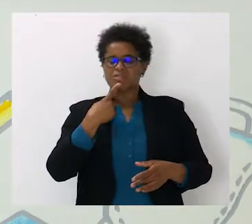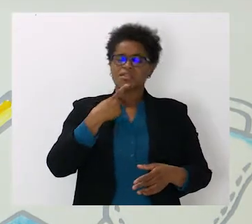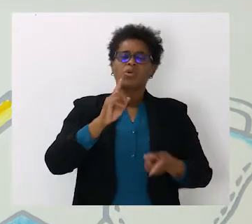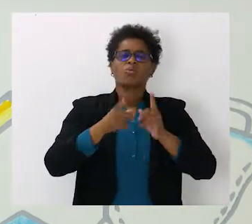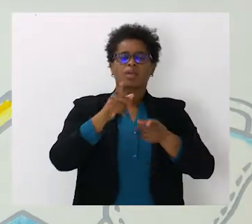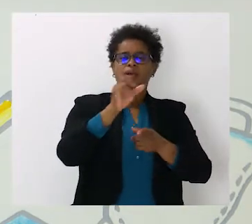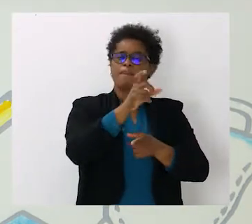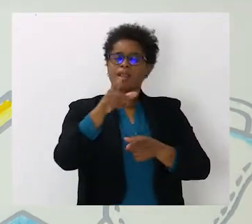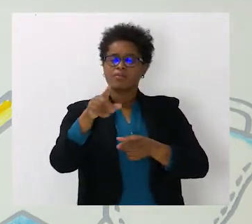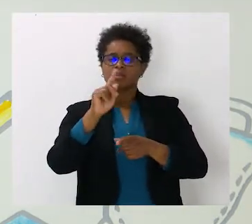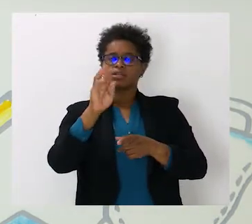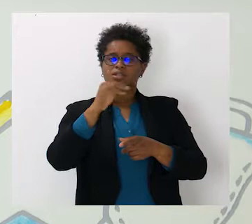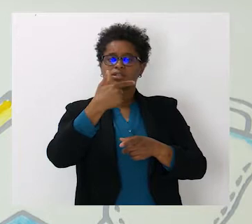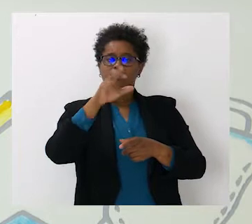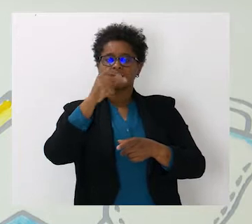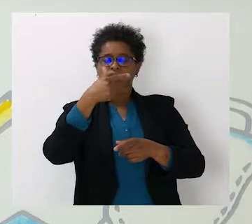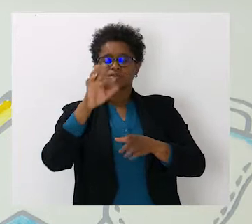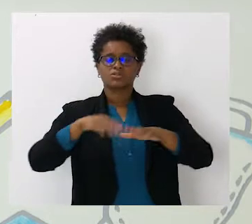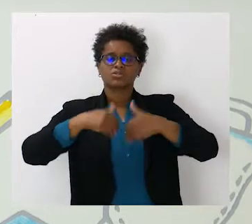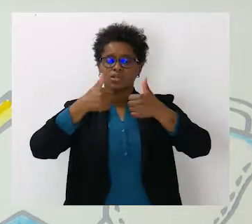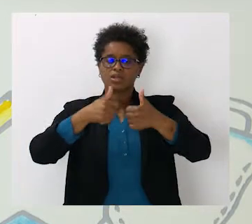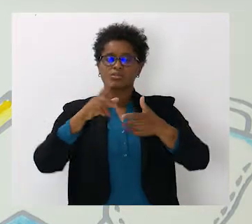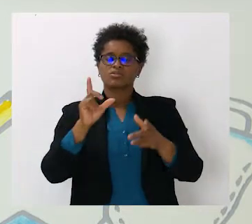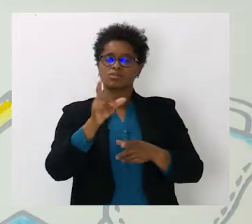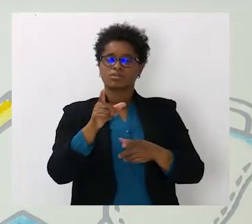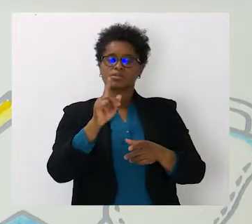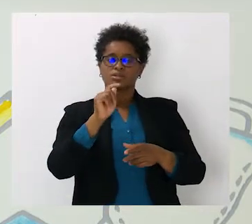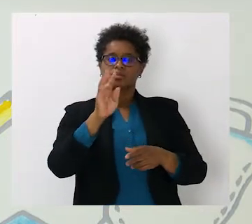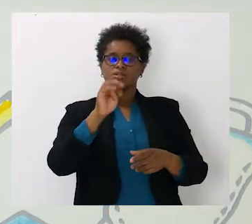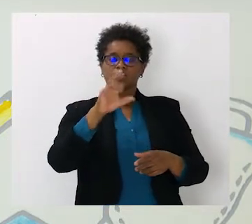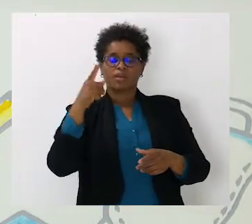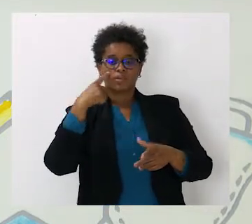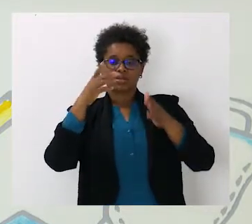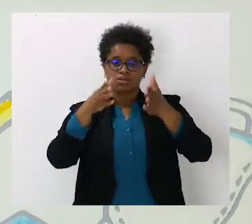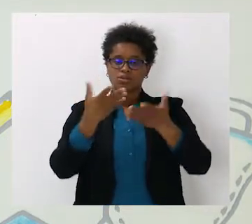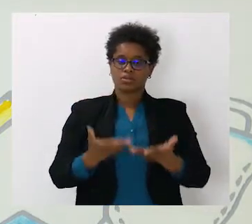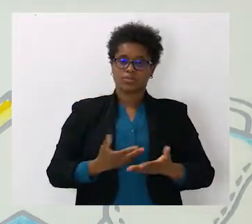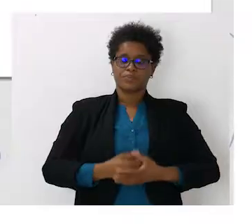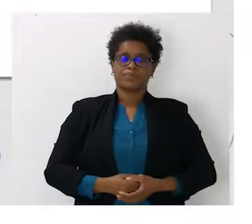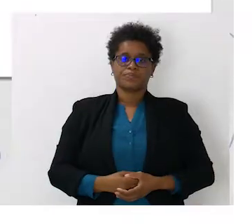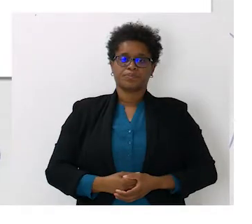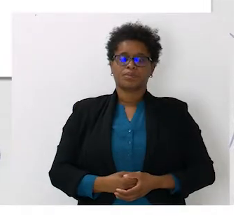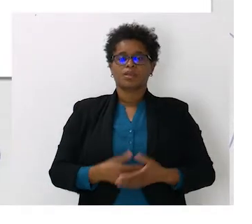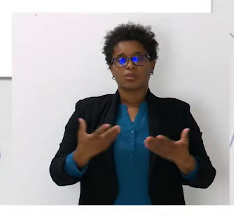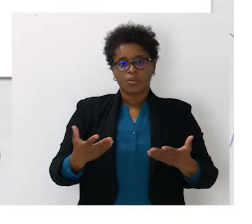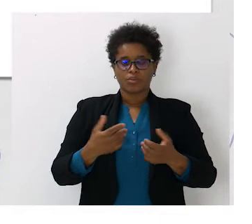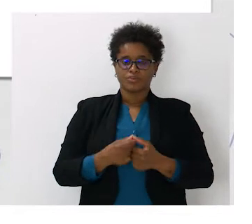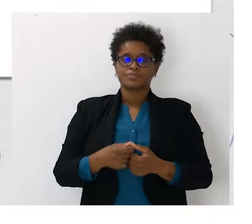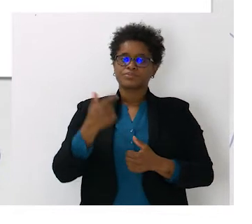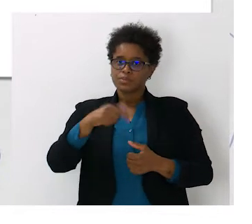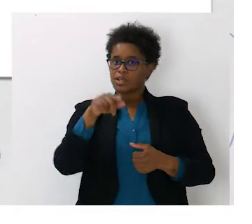significa estratificação da sociedade com esquema a seguir. Preste atenção então.